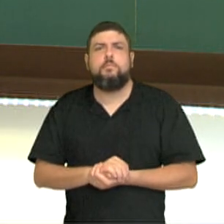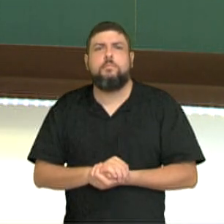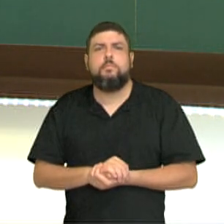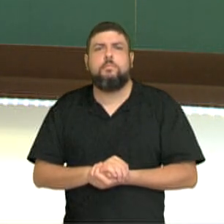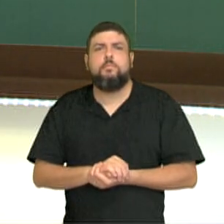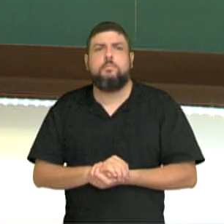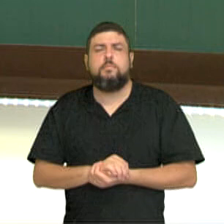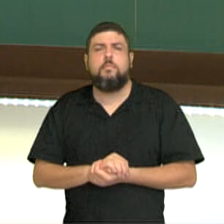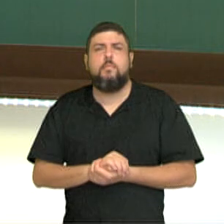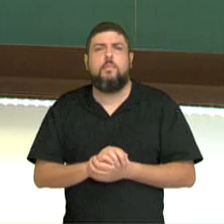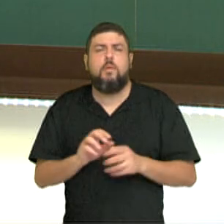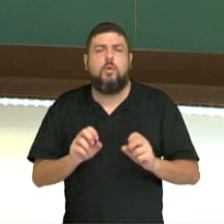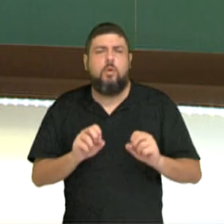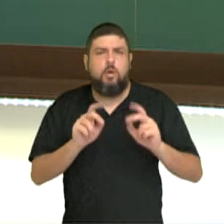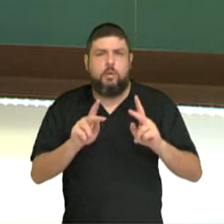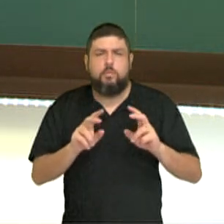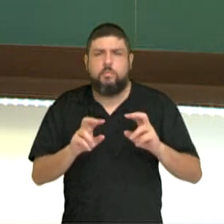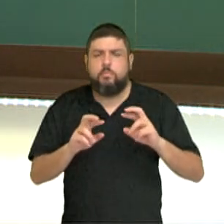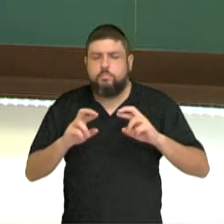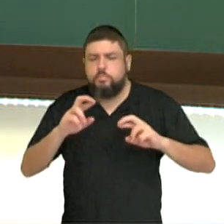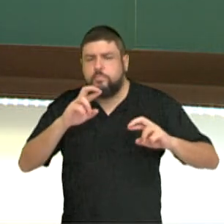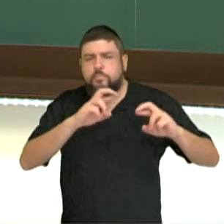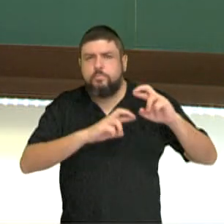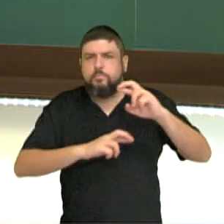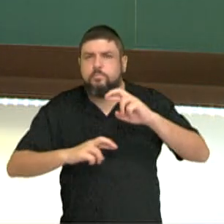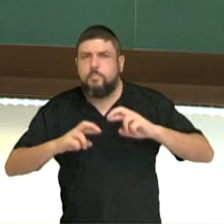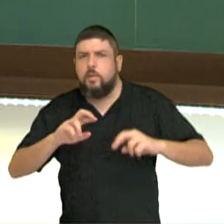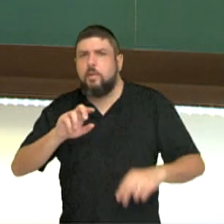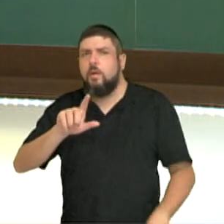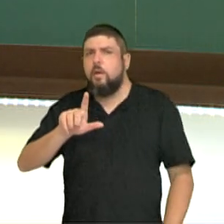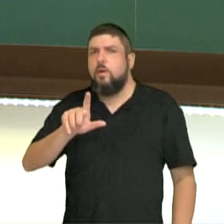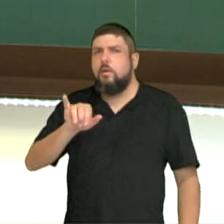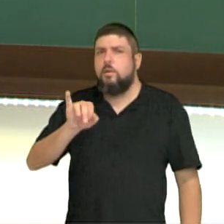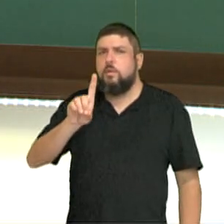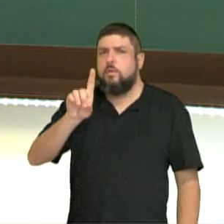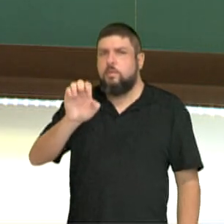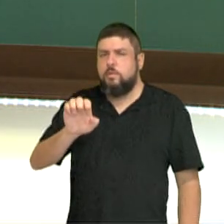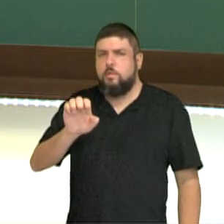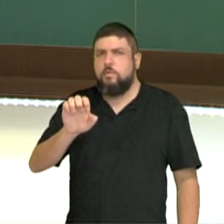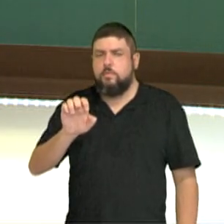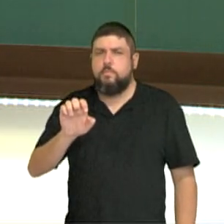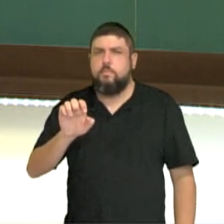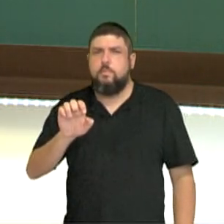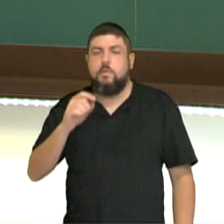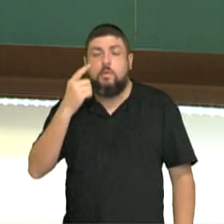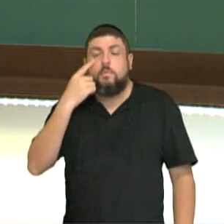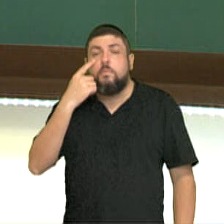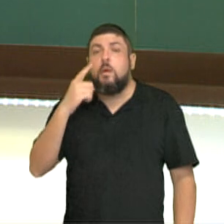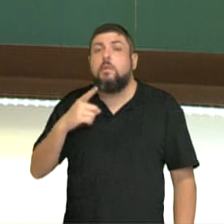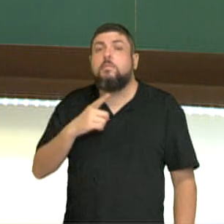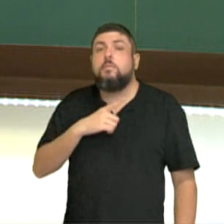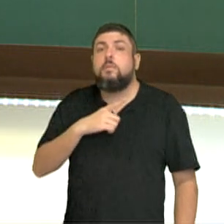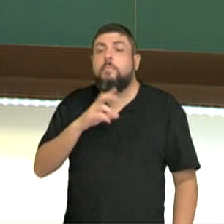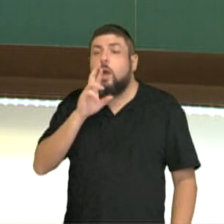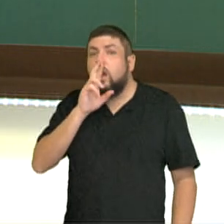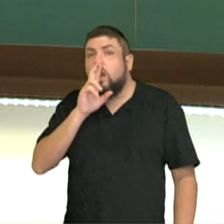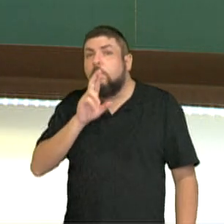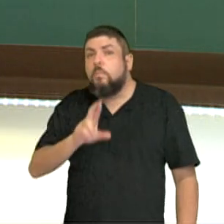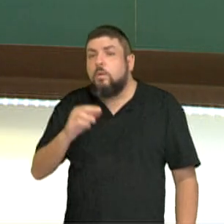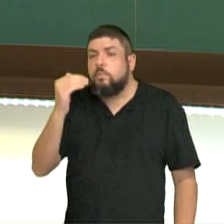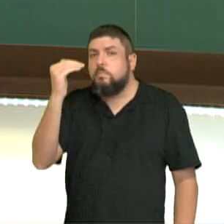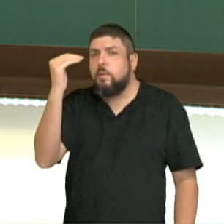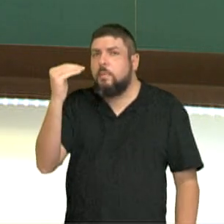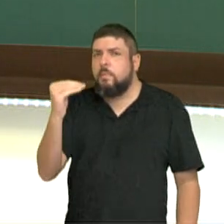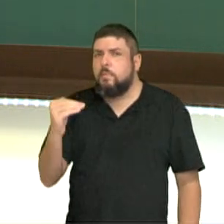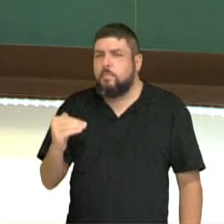Vamos analisar o LID dessa notícia e observar se ela apresenta, então, a resposta a todas as questões, né? Que ou quem,